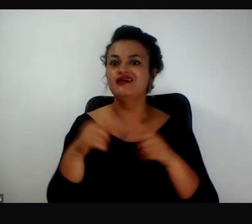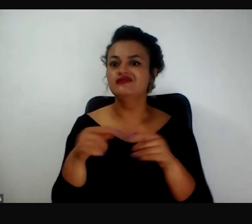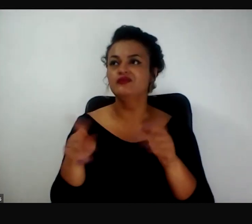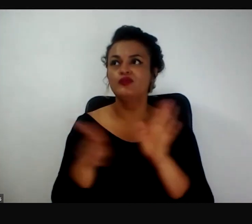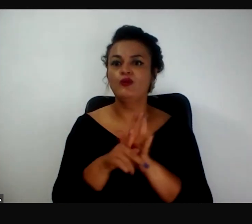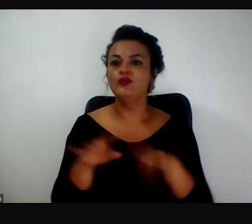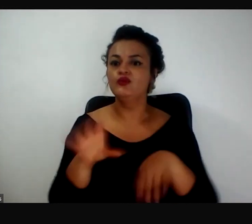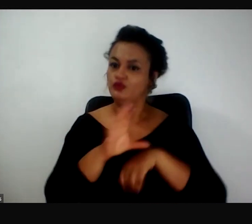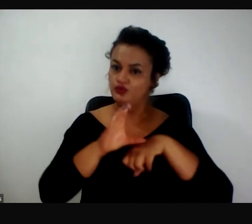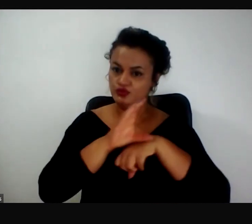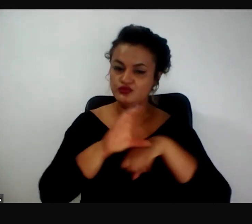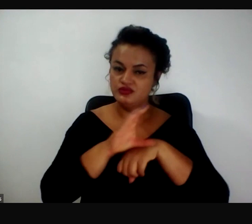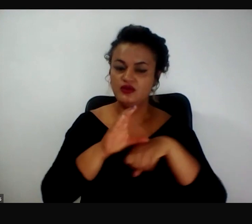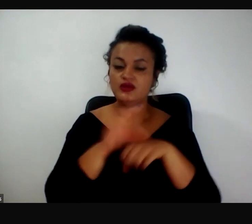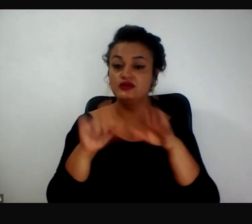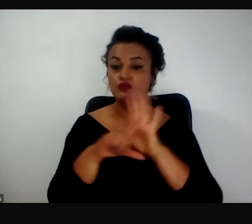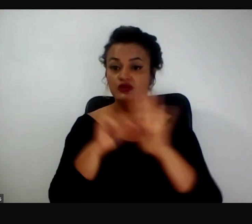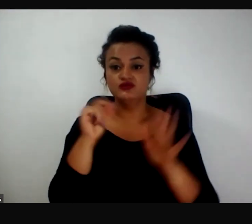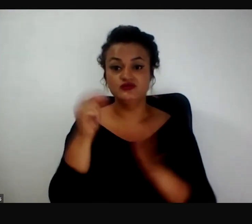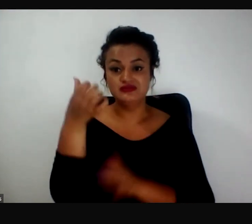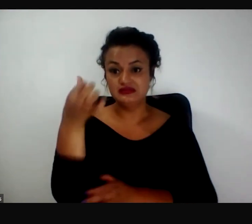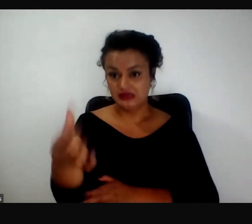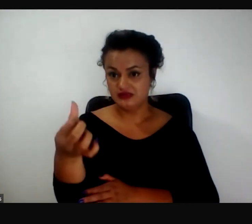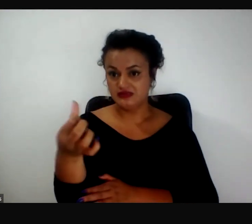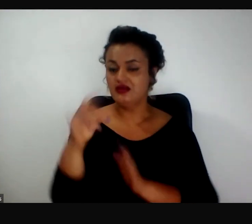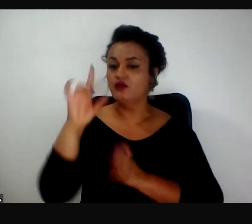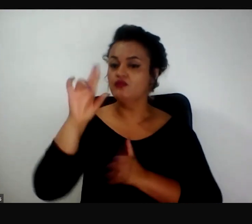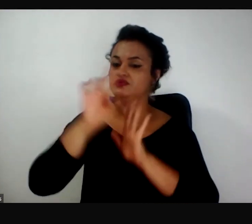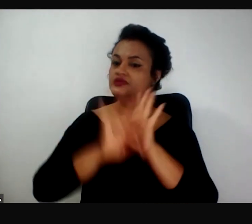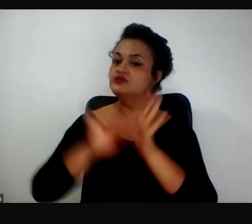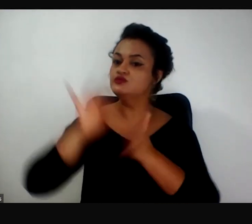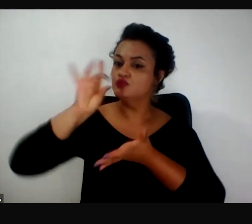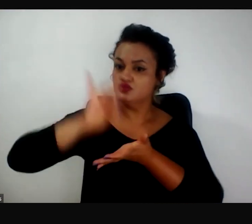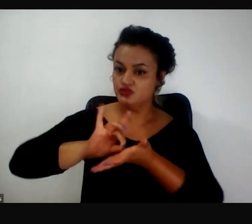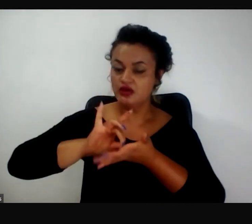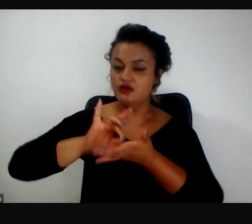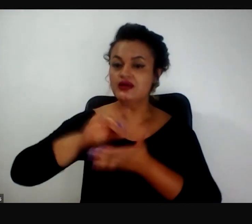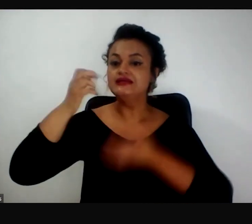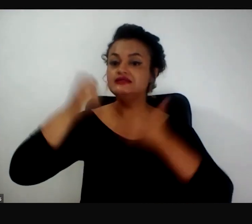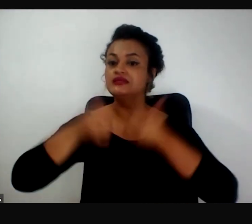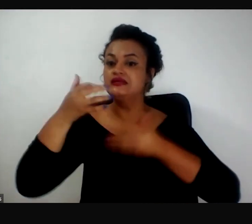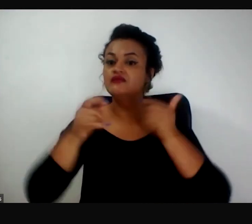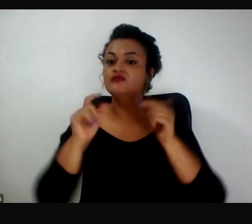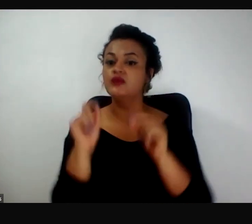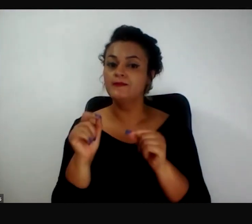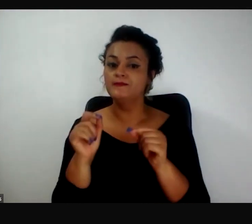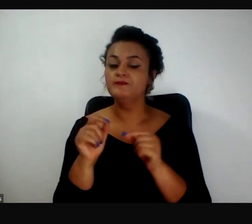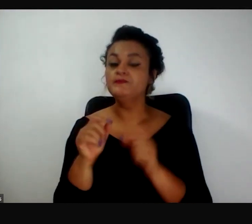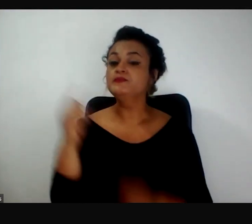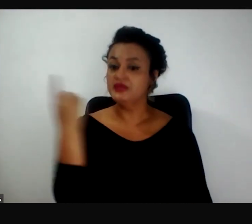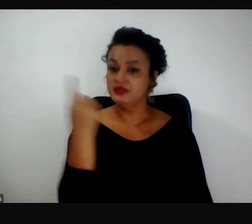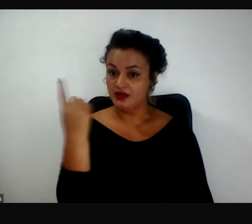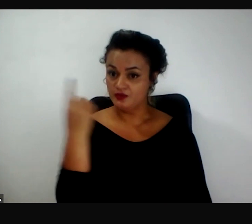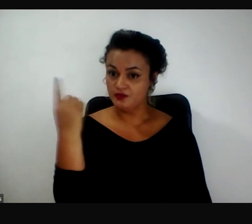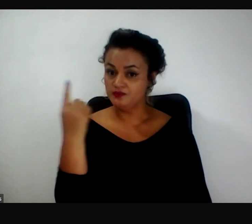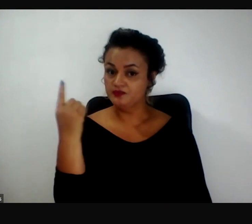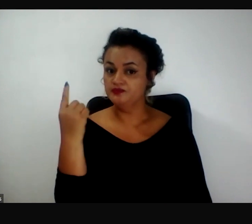e no artigo 6, o texto originário, falava, em primeiro lugar,